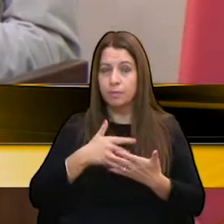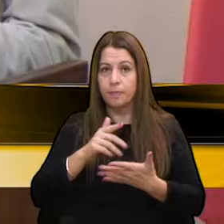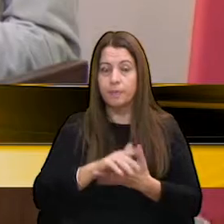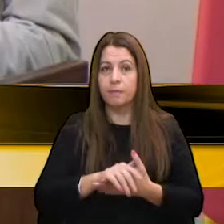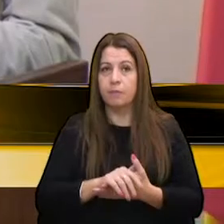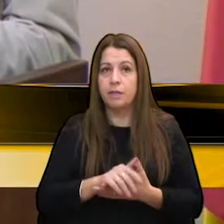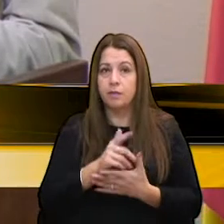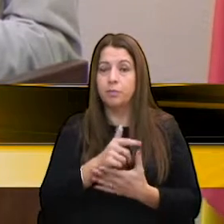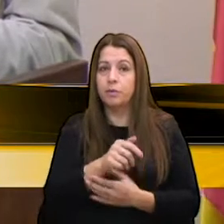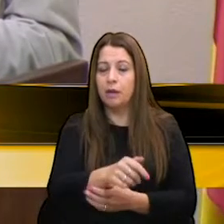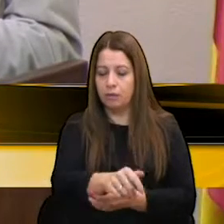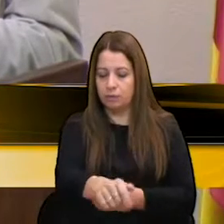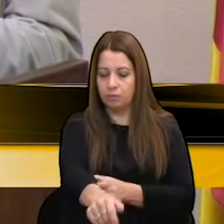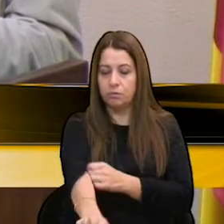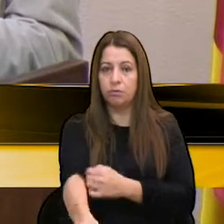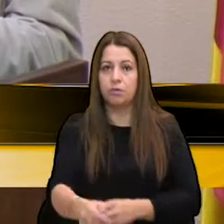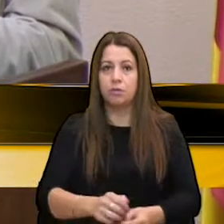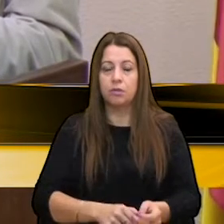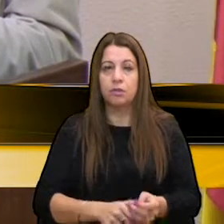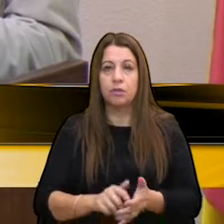Sente quando a